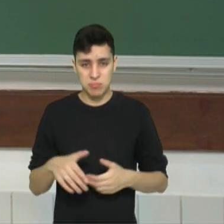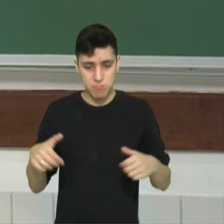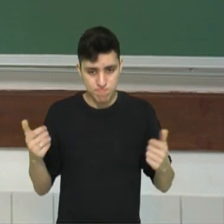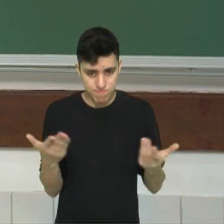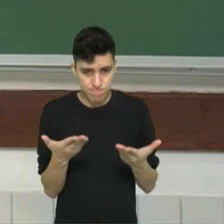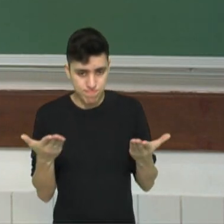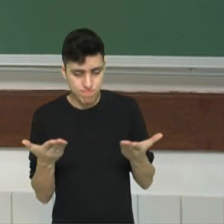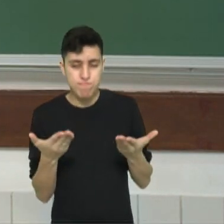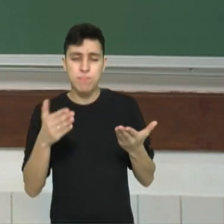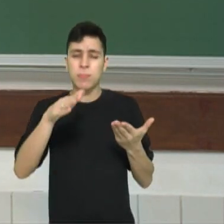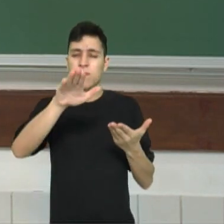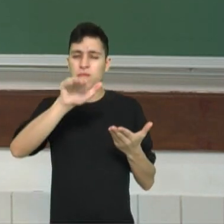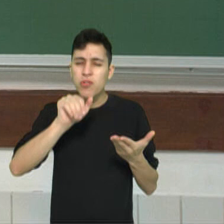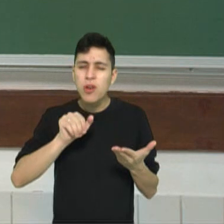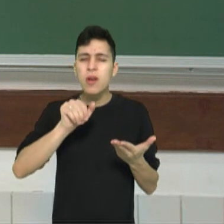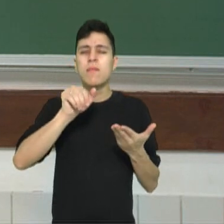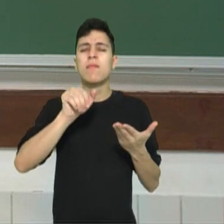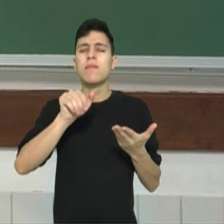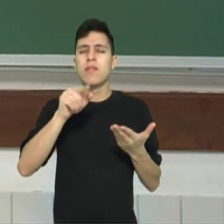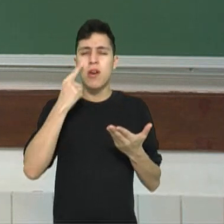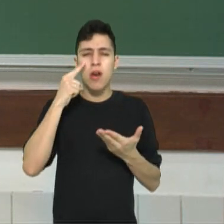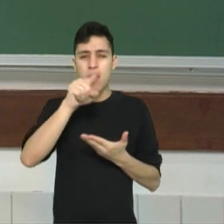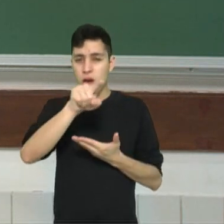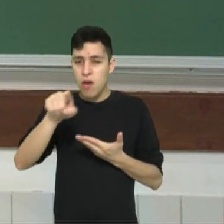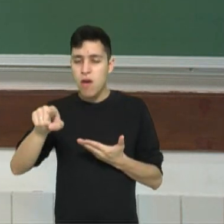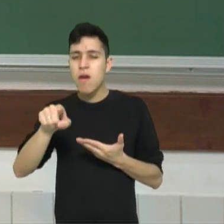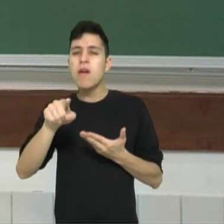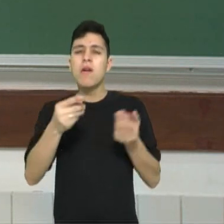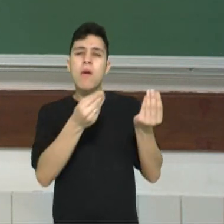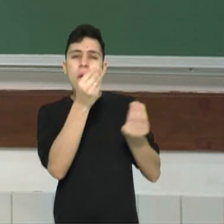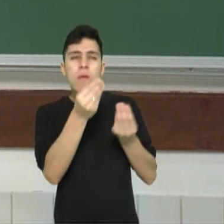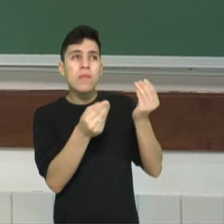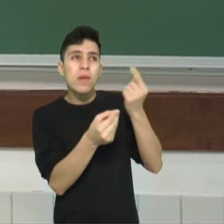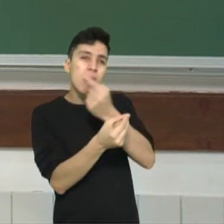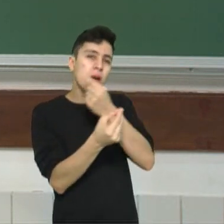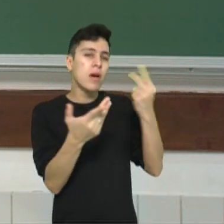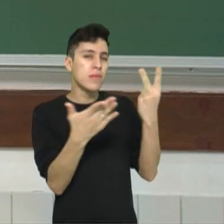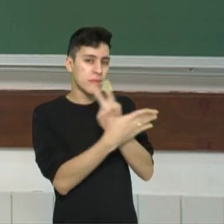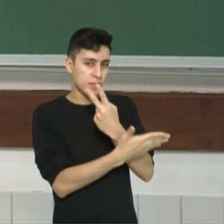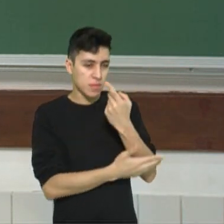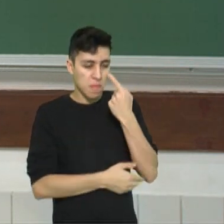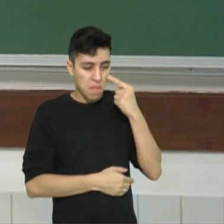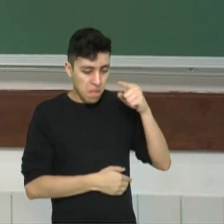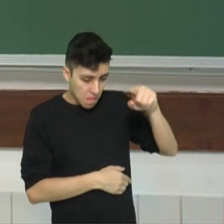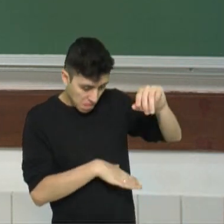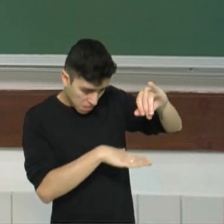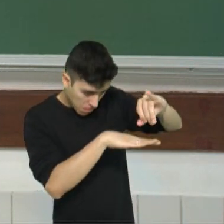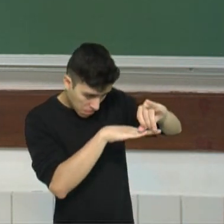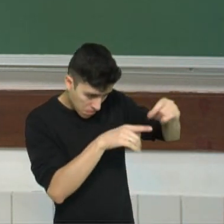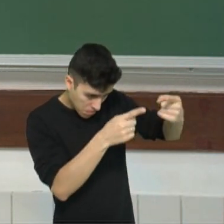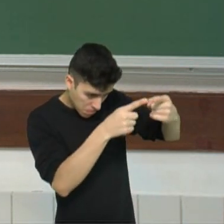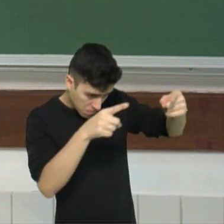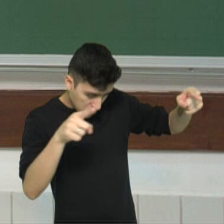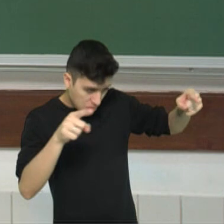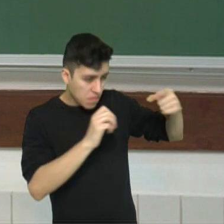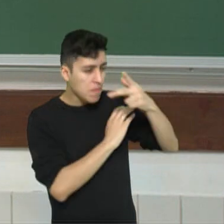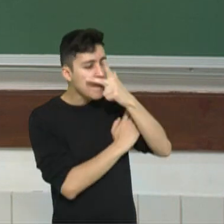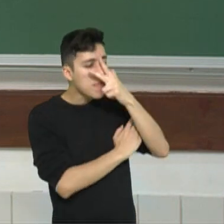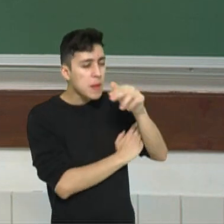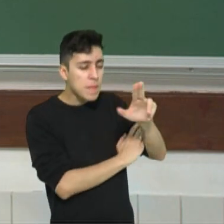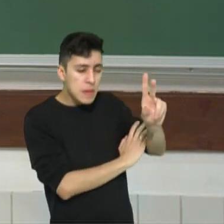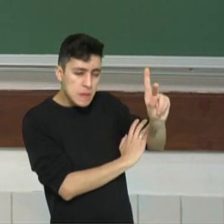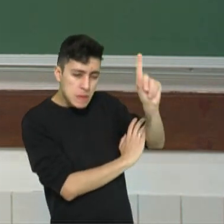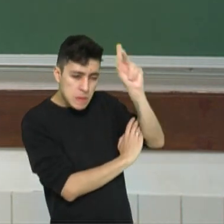Vamos lá então, querido aluno, para que você consiga perceber o que está acontecendo. Então, o instrumento musical que temos ali um indício de mais